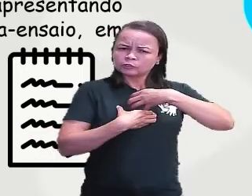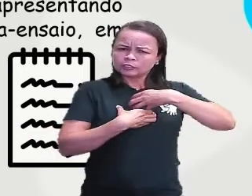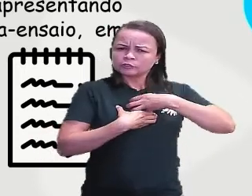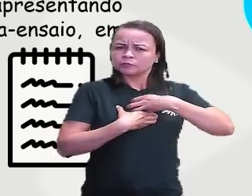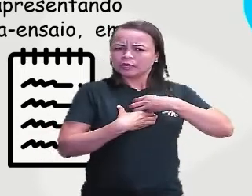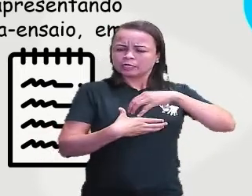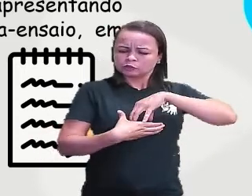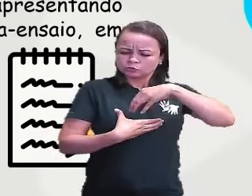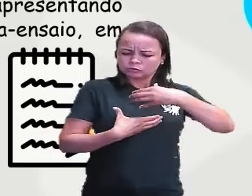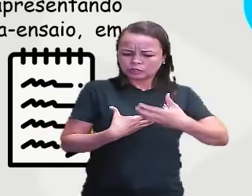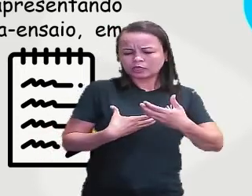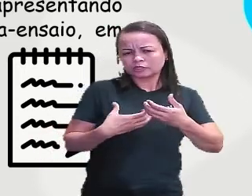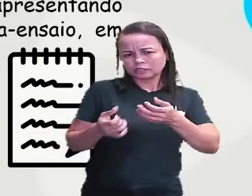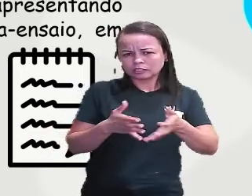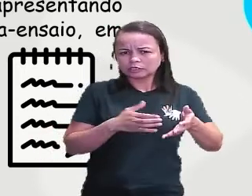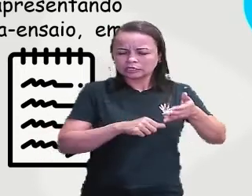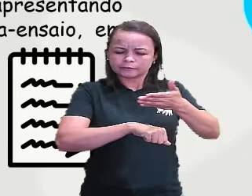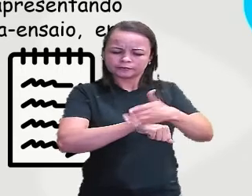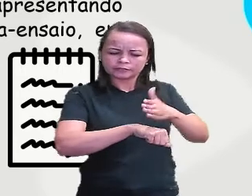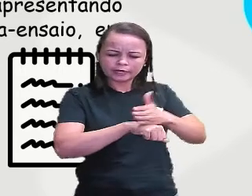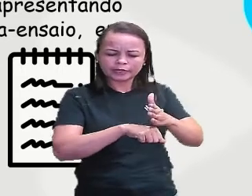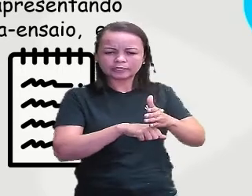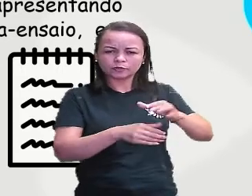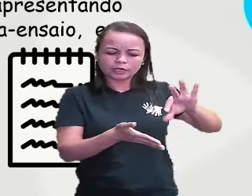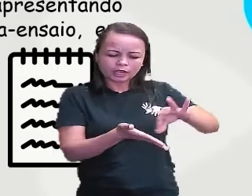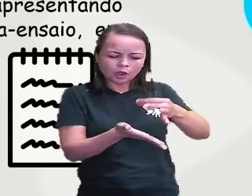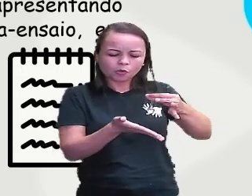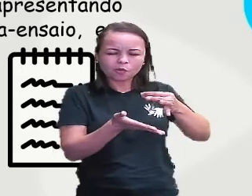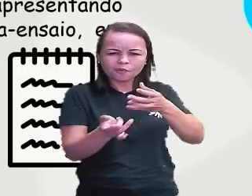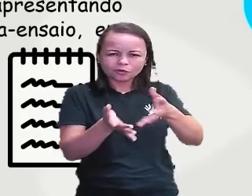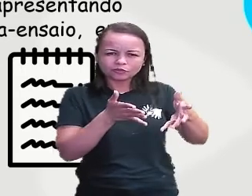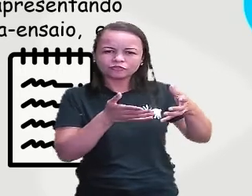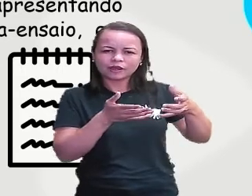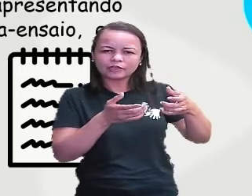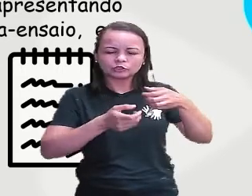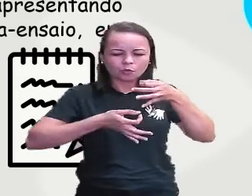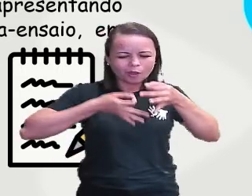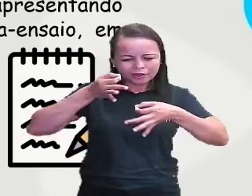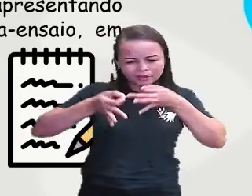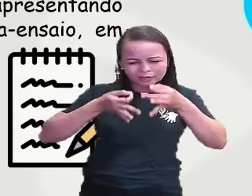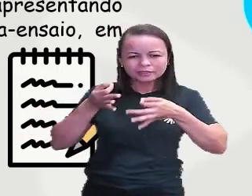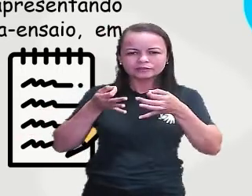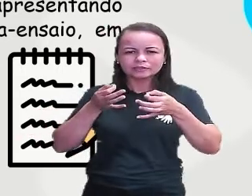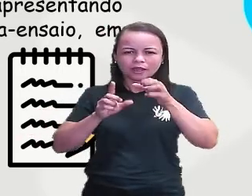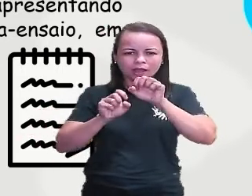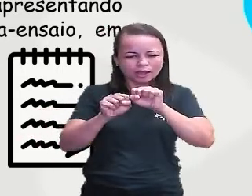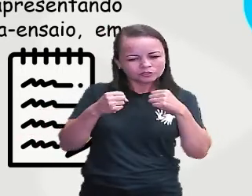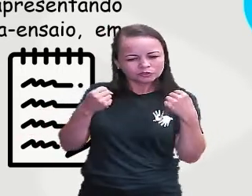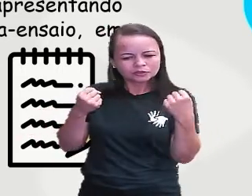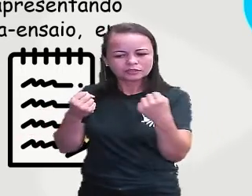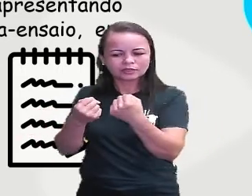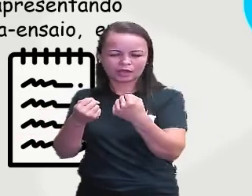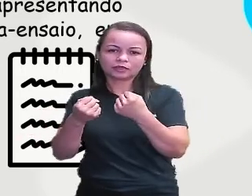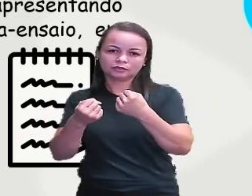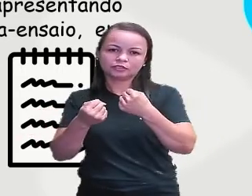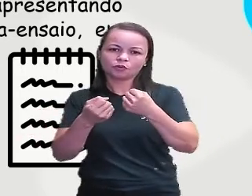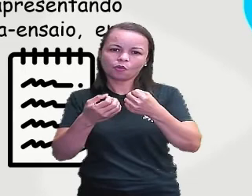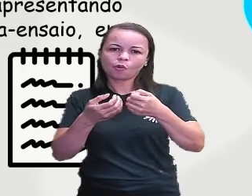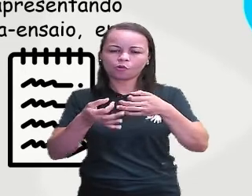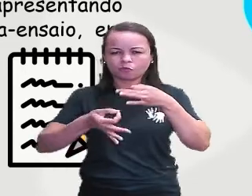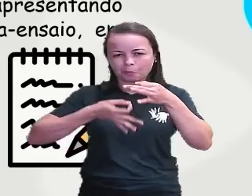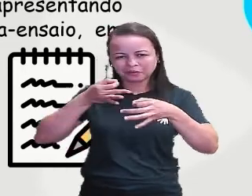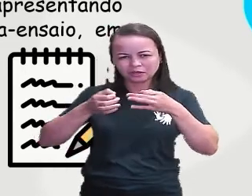crônica ensaio, em que o autor faz uma crítica à sociedade com ironia. Então, como nós estamos observando,